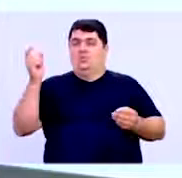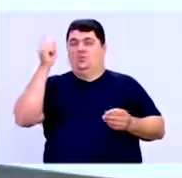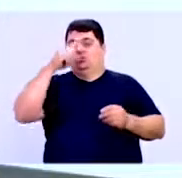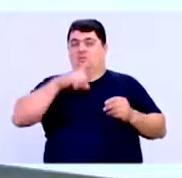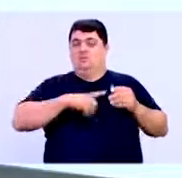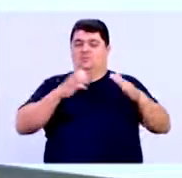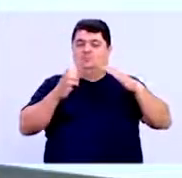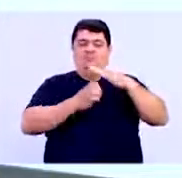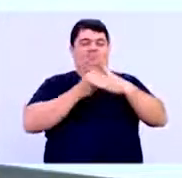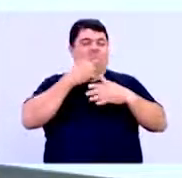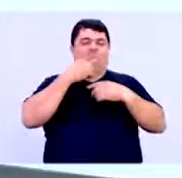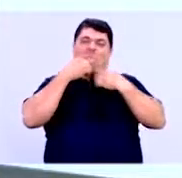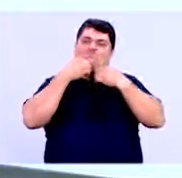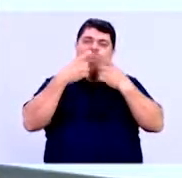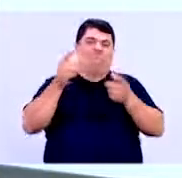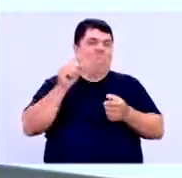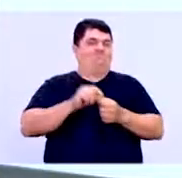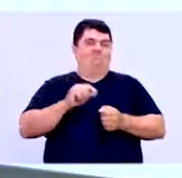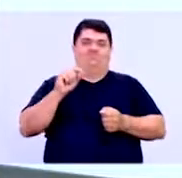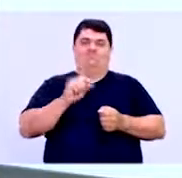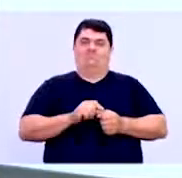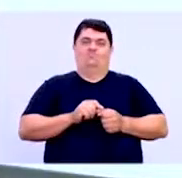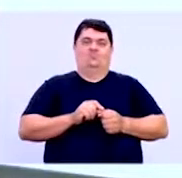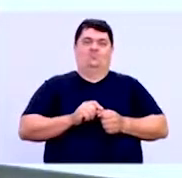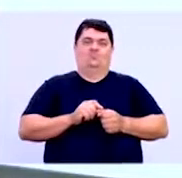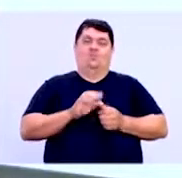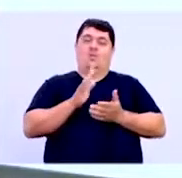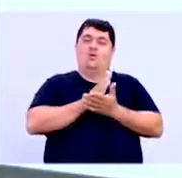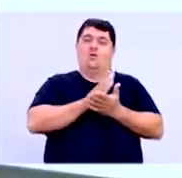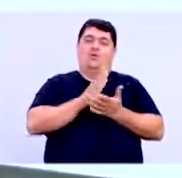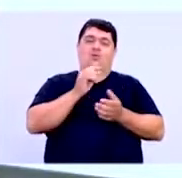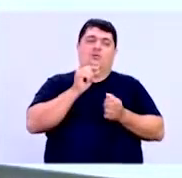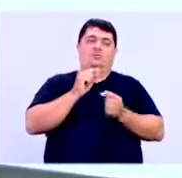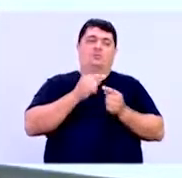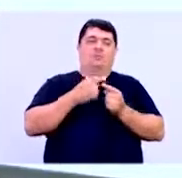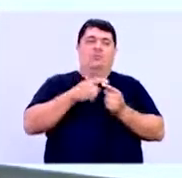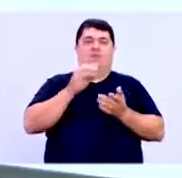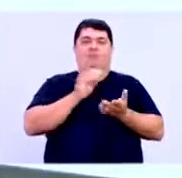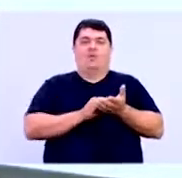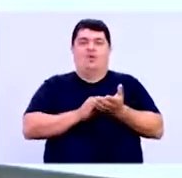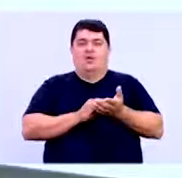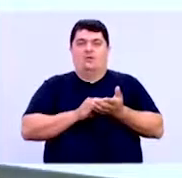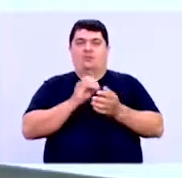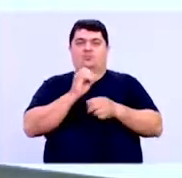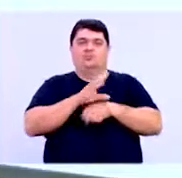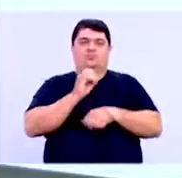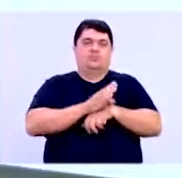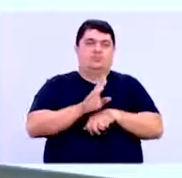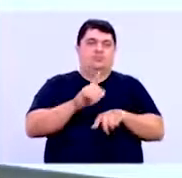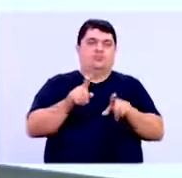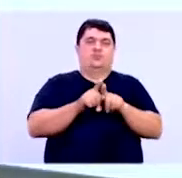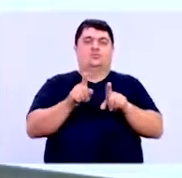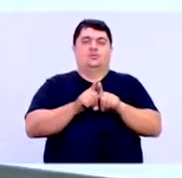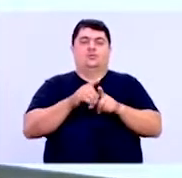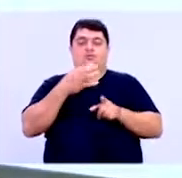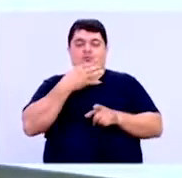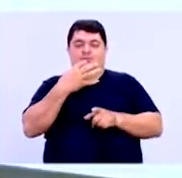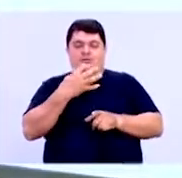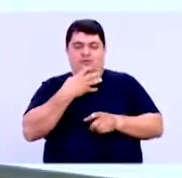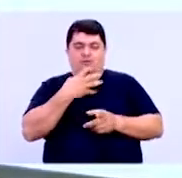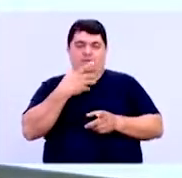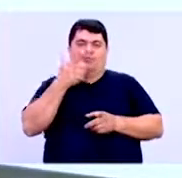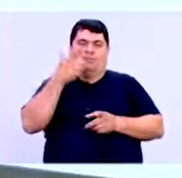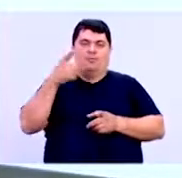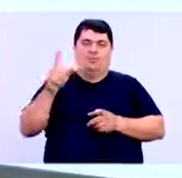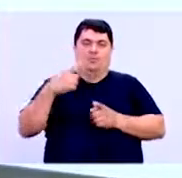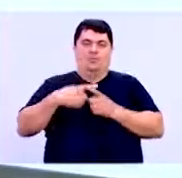empresas que não realizam. Algumas porque falta orientação e instrução, outras porque ainda